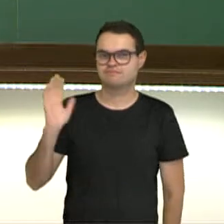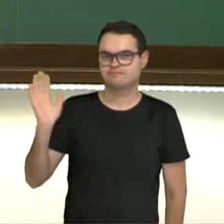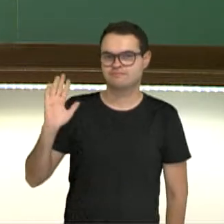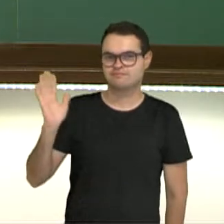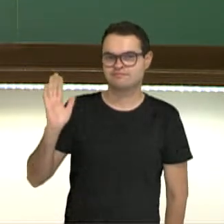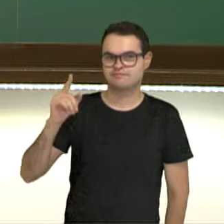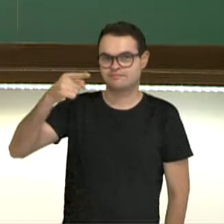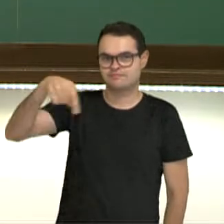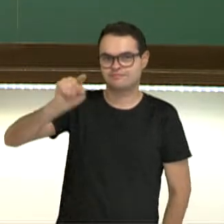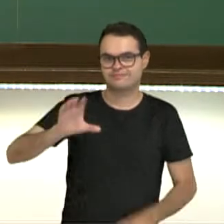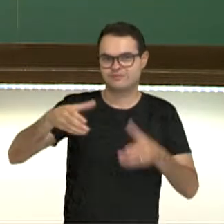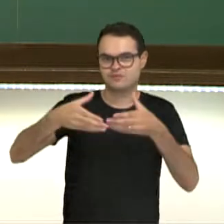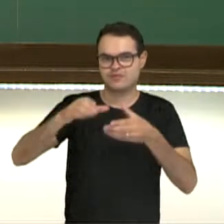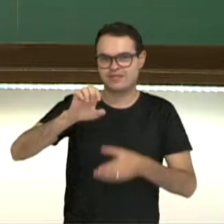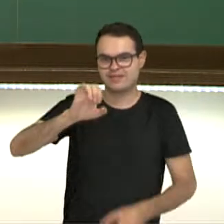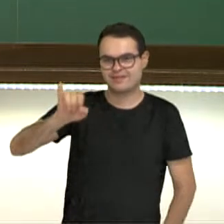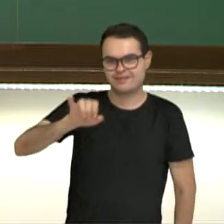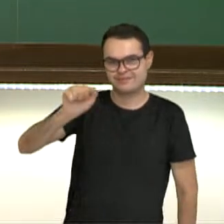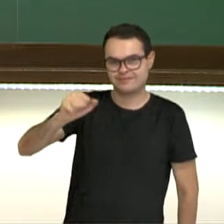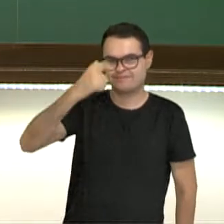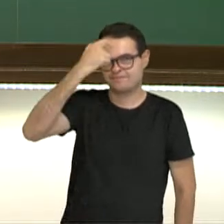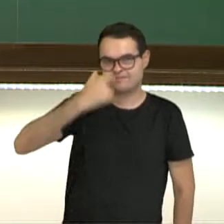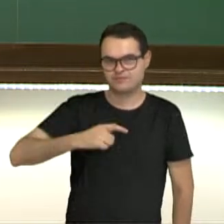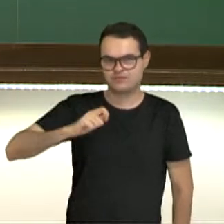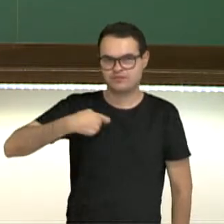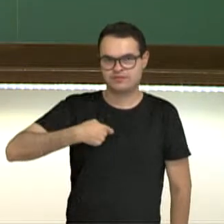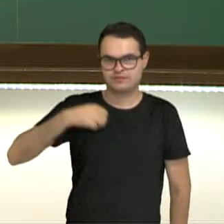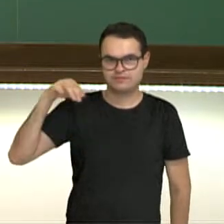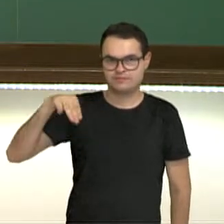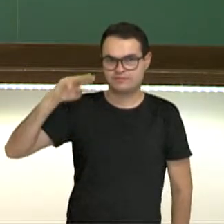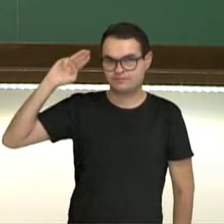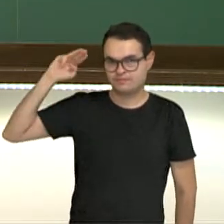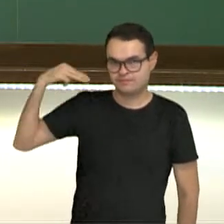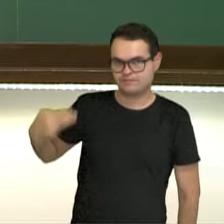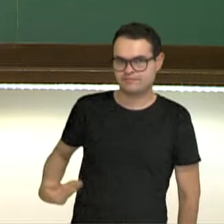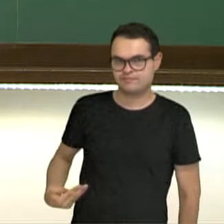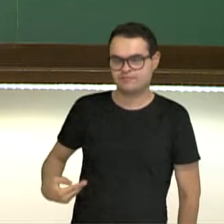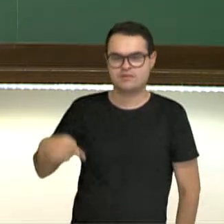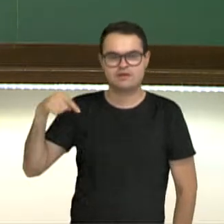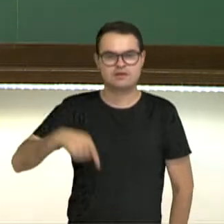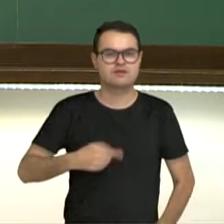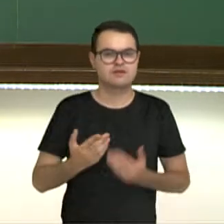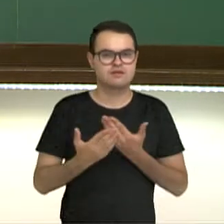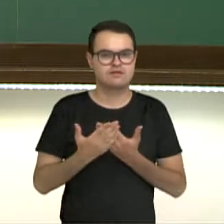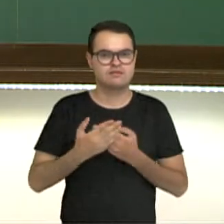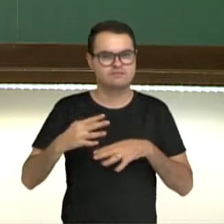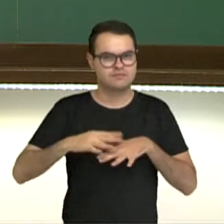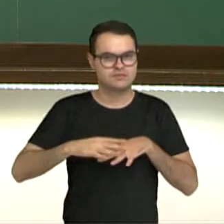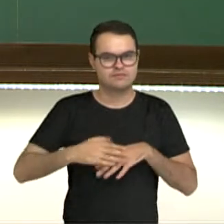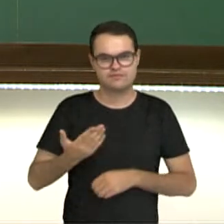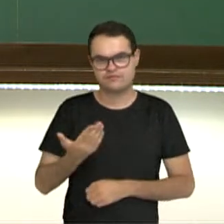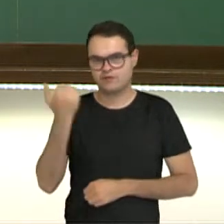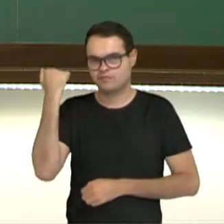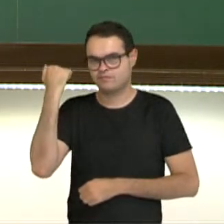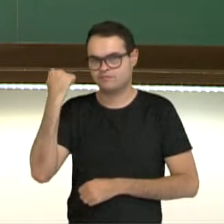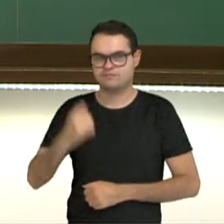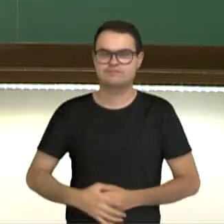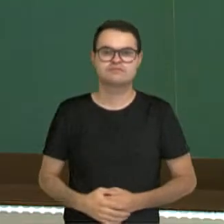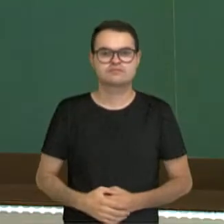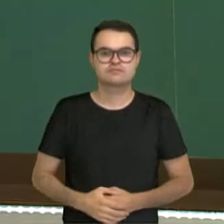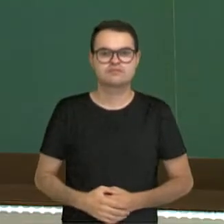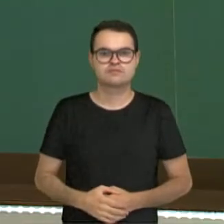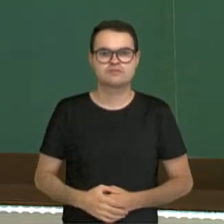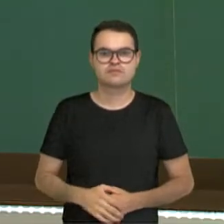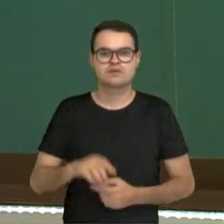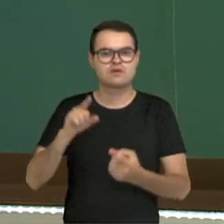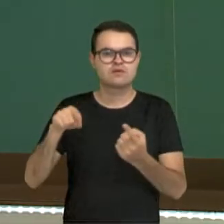Olá, estudantes da EJA, tudo bem? Sou a professora Marita e a gente está aqui para uma aula de matemática. Vamos lá! Qual é o